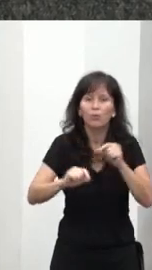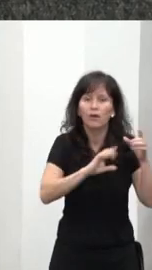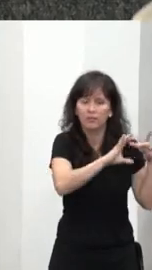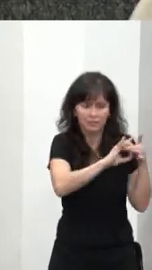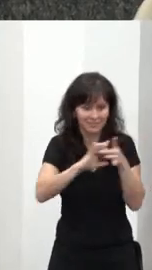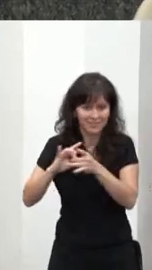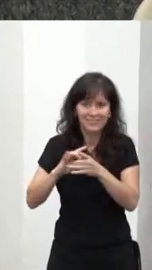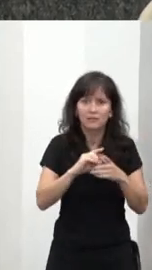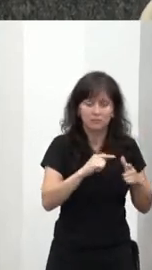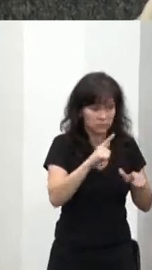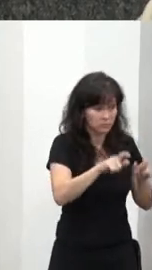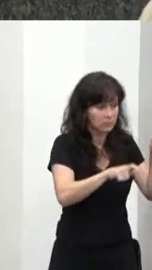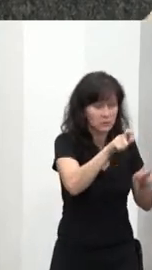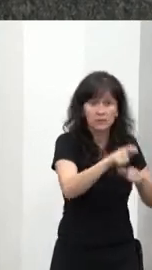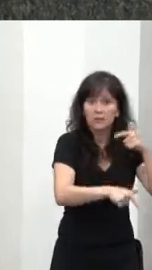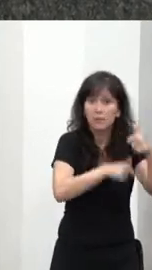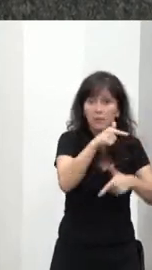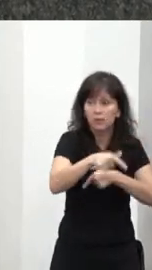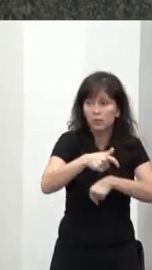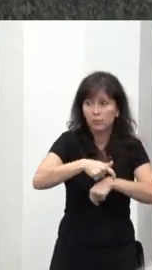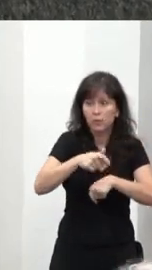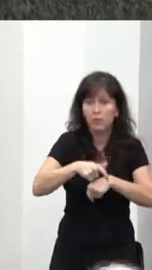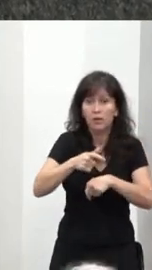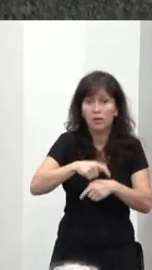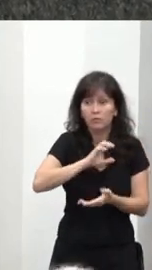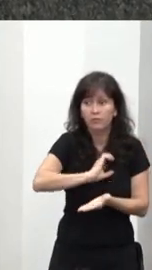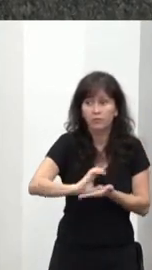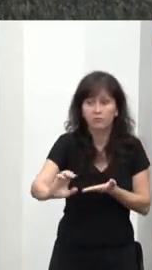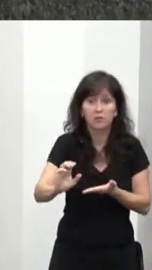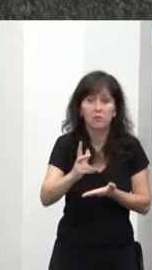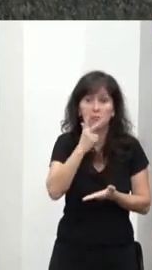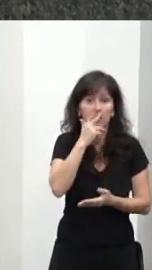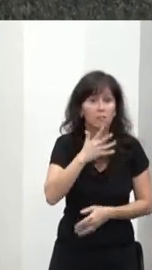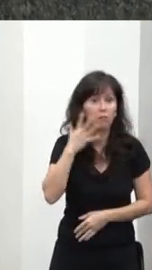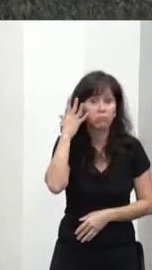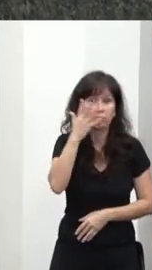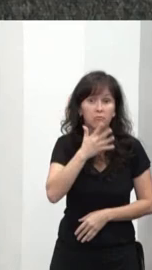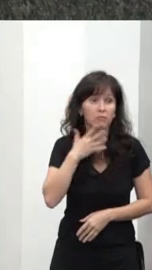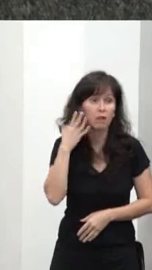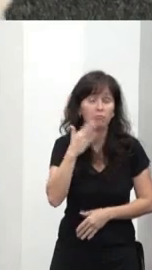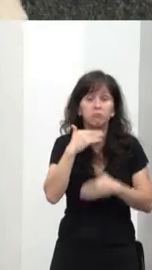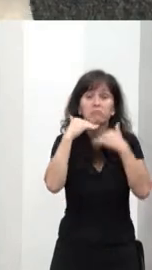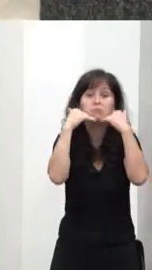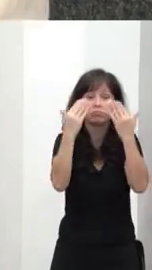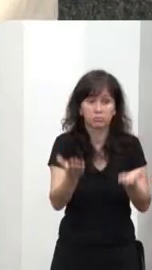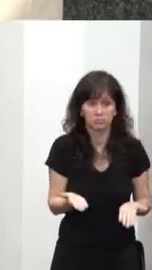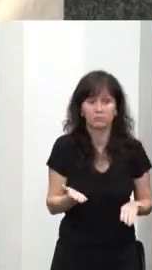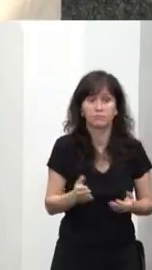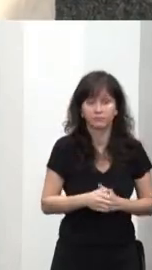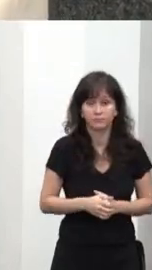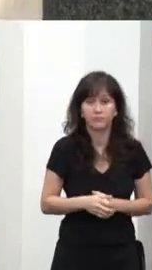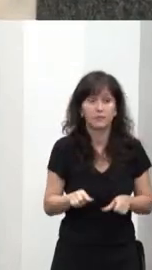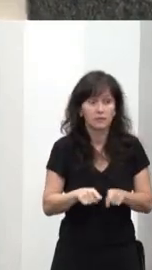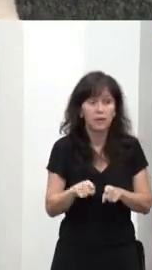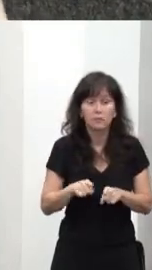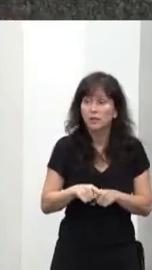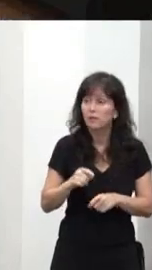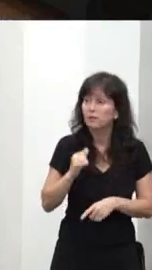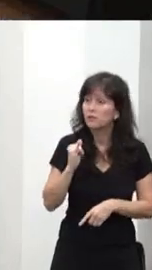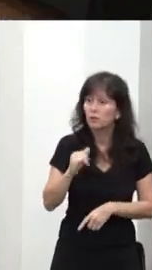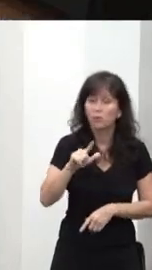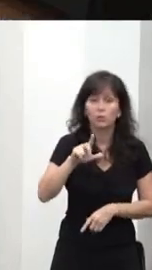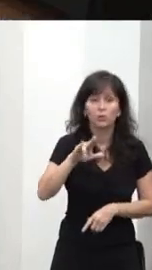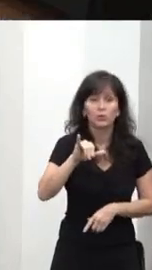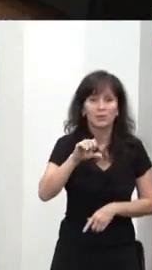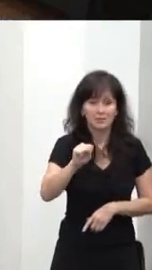cadeia na hora do fomento também é um discurso vazio E aí tranquilizar o Luiz que de fato isso